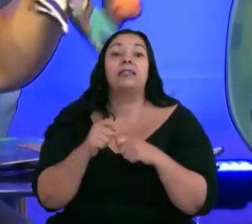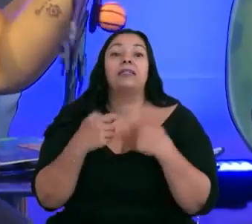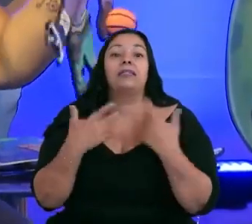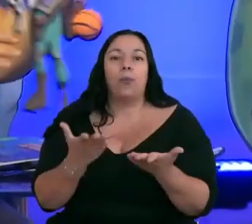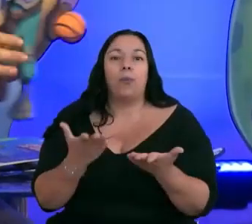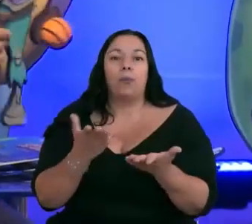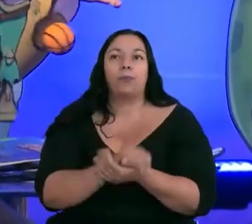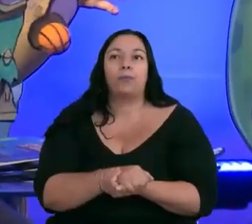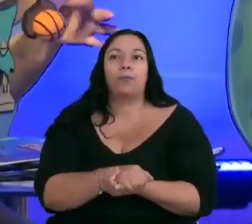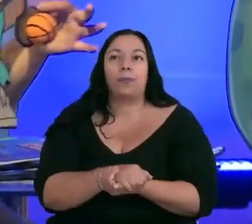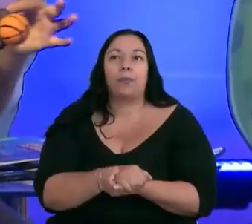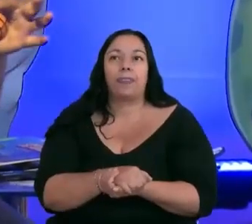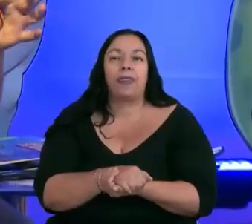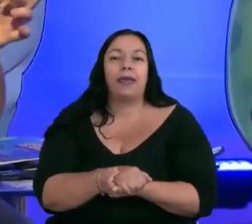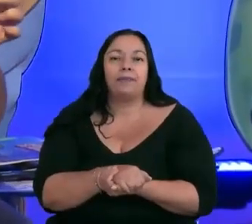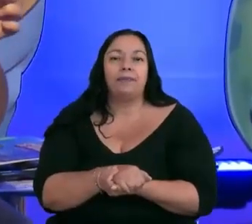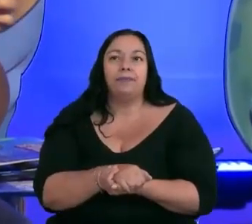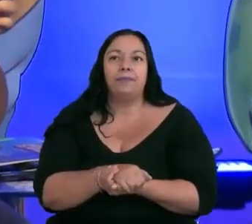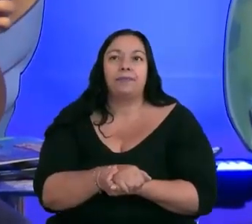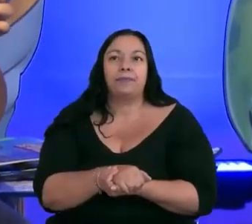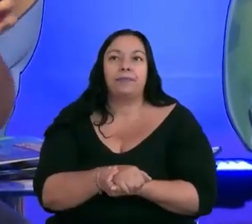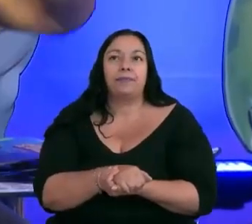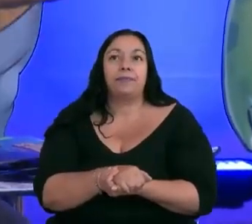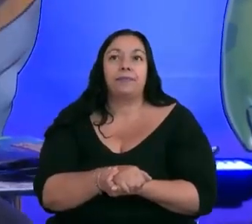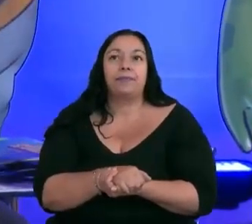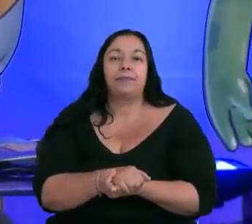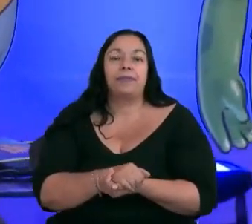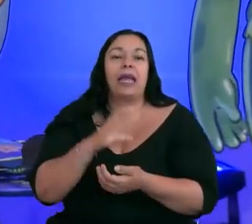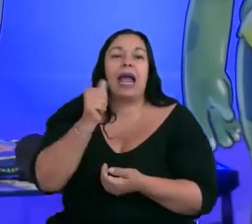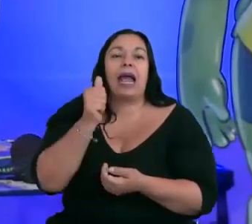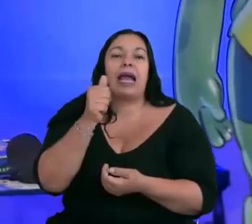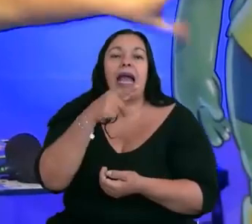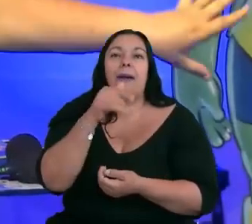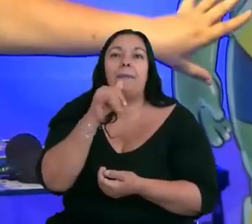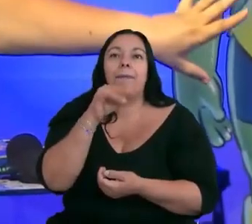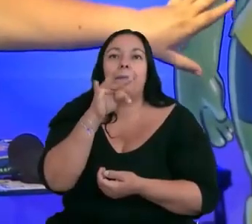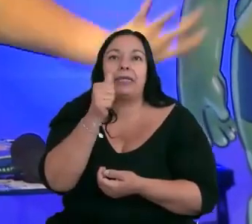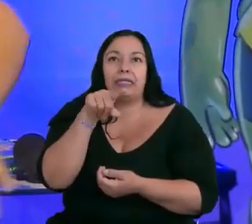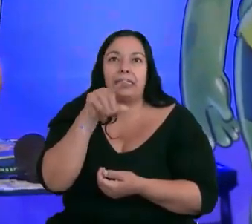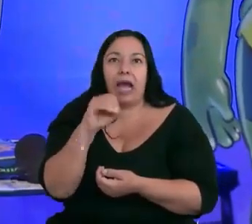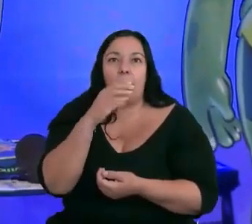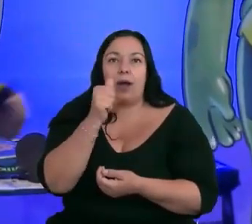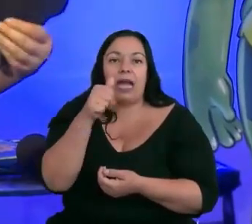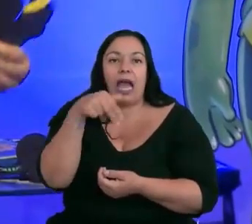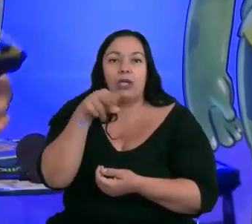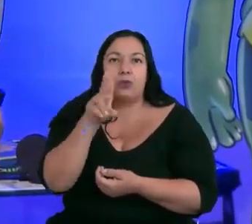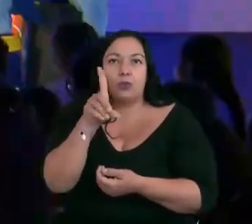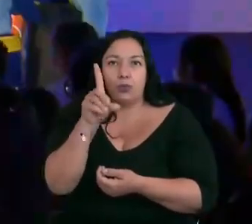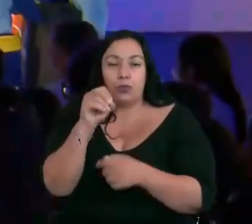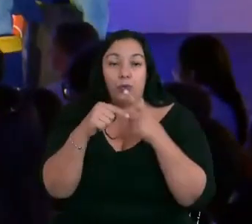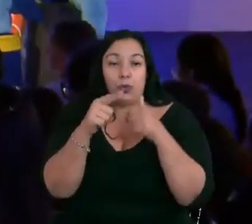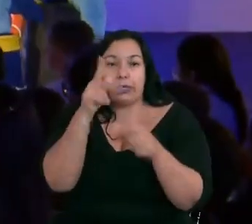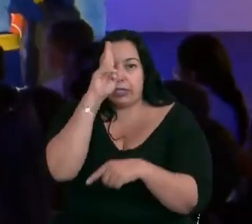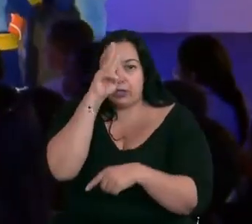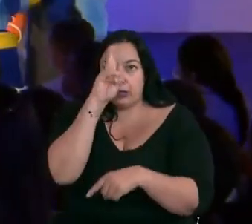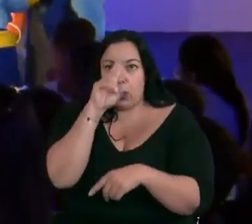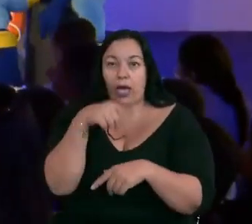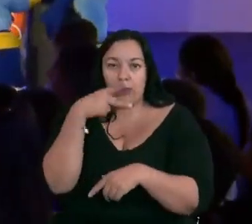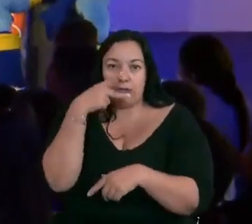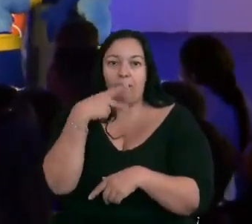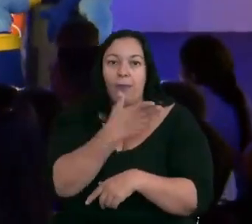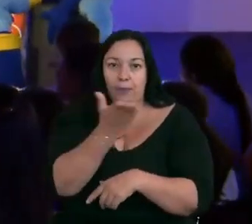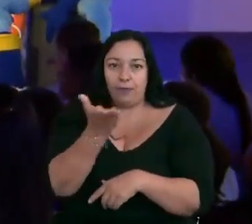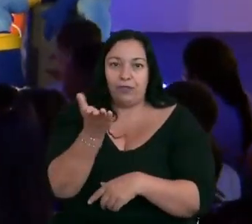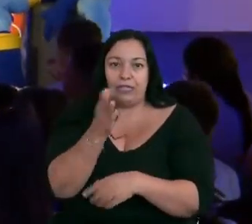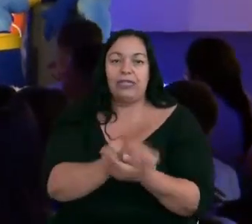esse aqui é o Capitão Canudo, mas esse tá em outra história, depois eu conto para vocês. Olha